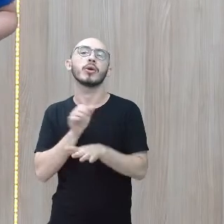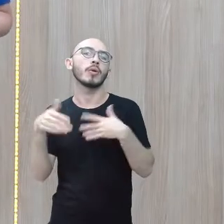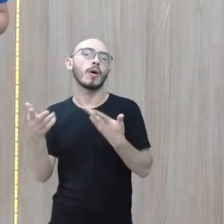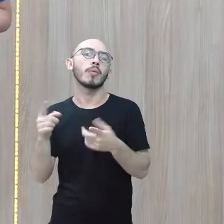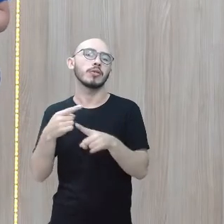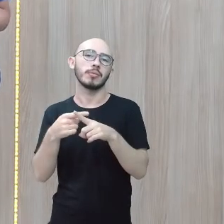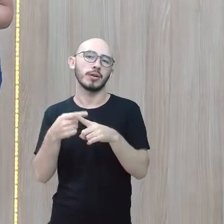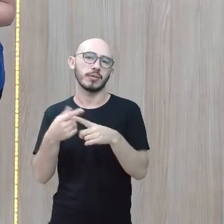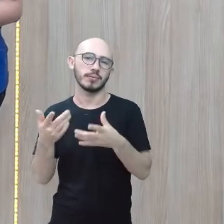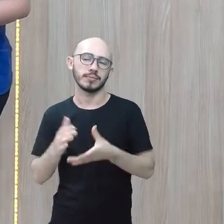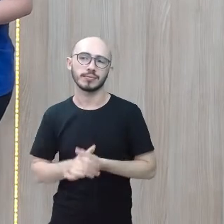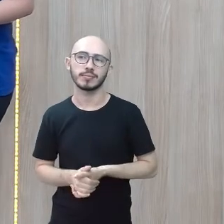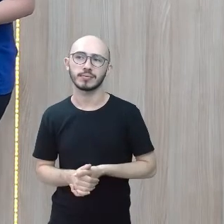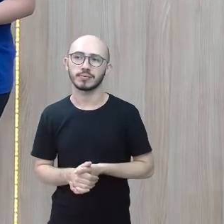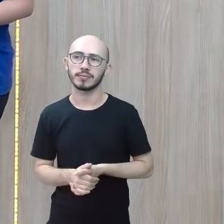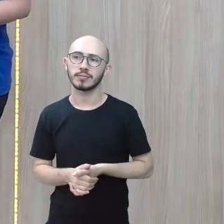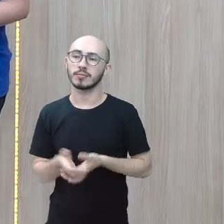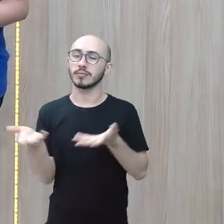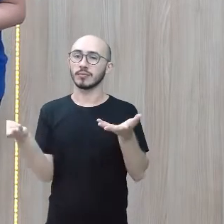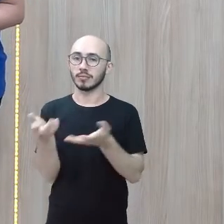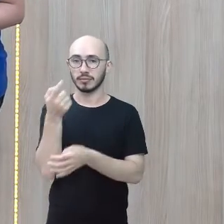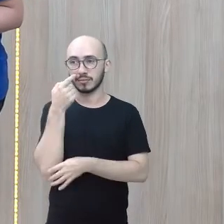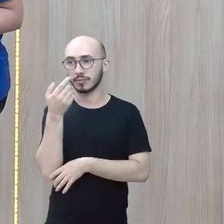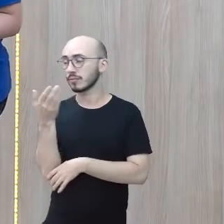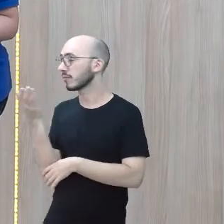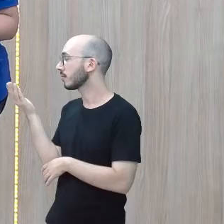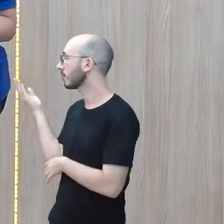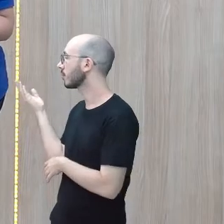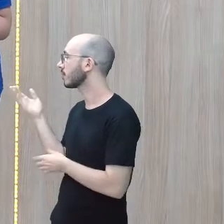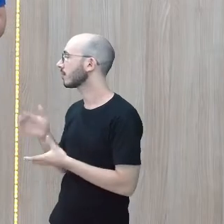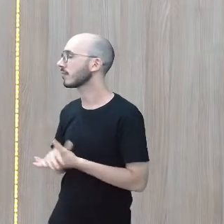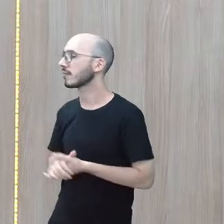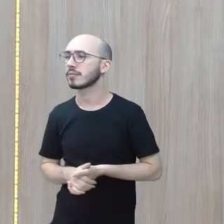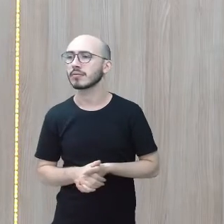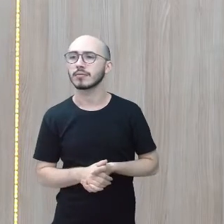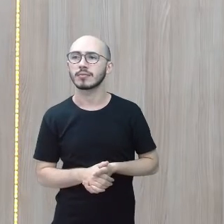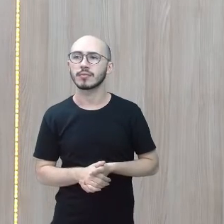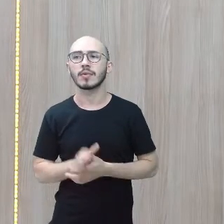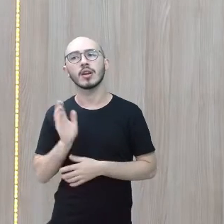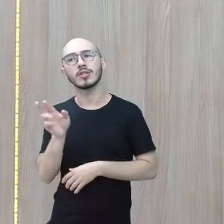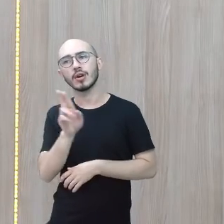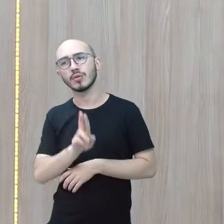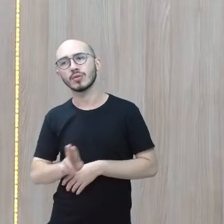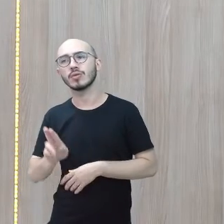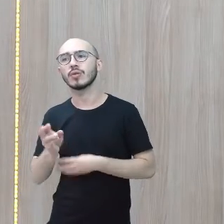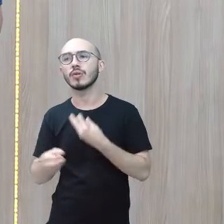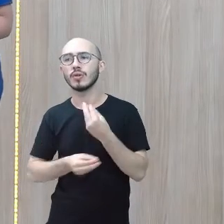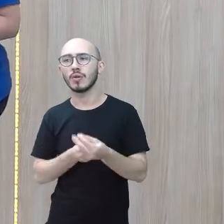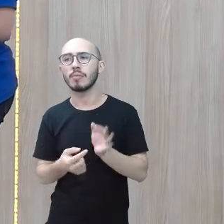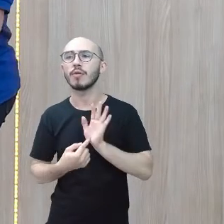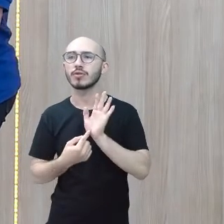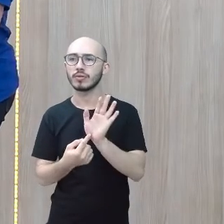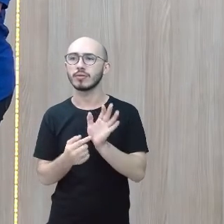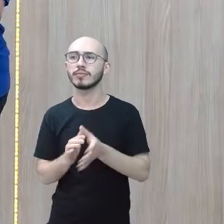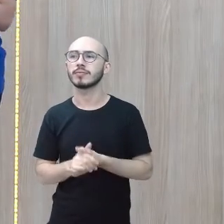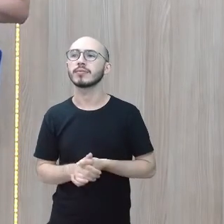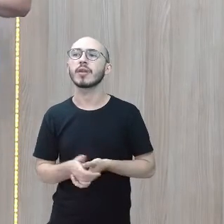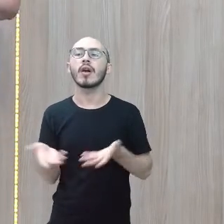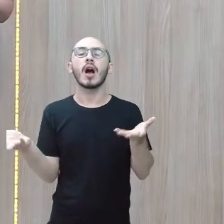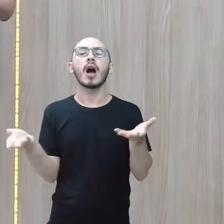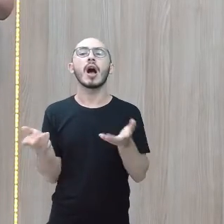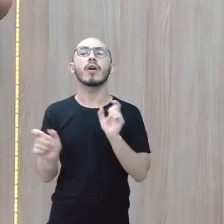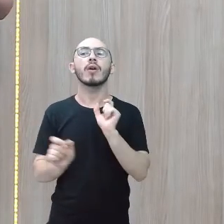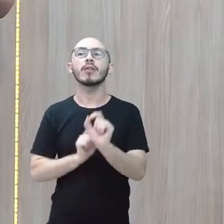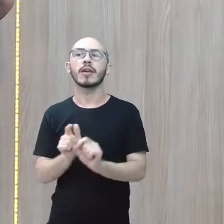beleza? Vamos dar uma olhadinha aqui. A gente já utilizou essa ideia da raiz e pronto. Agora ele